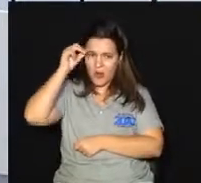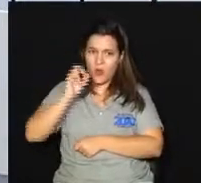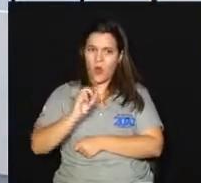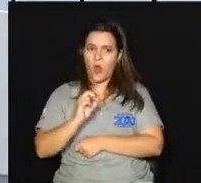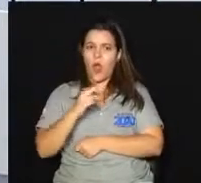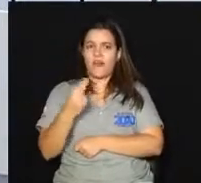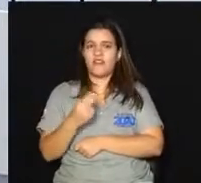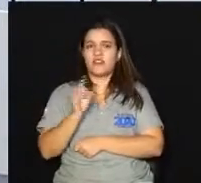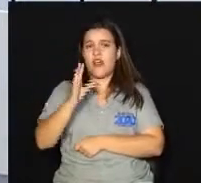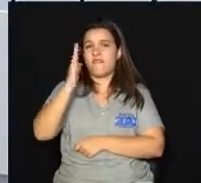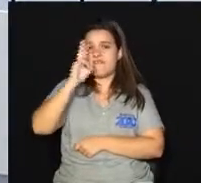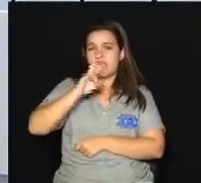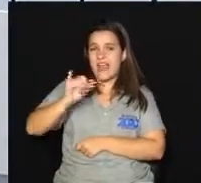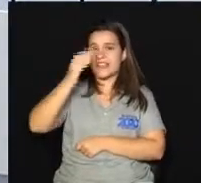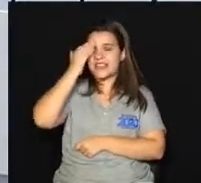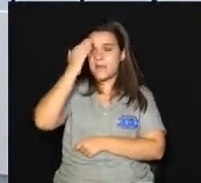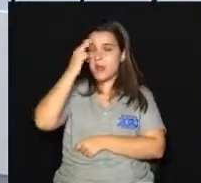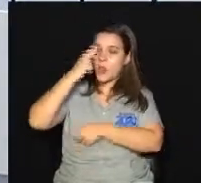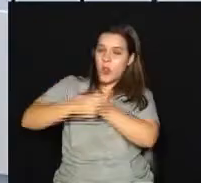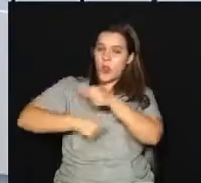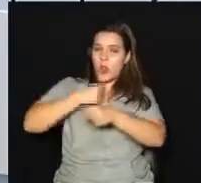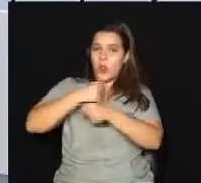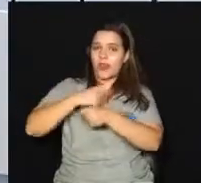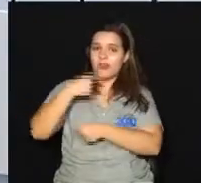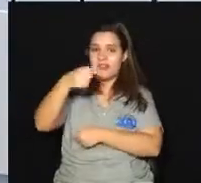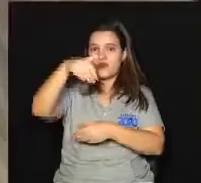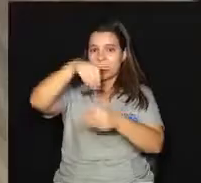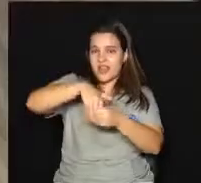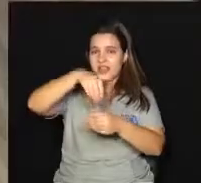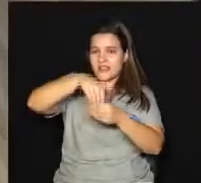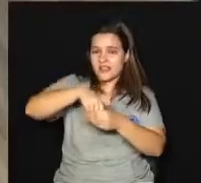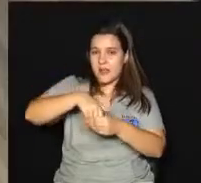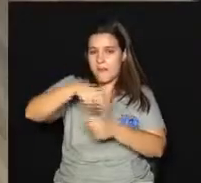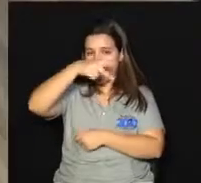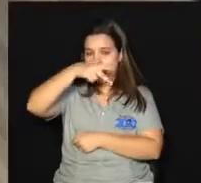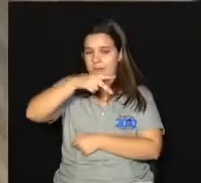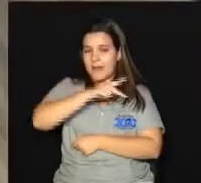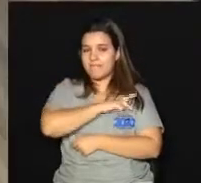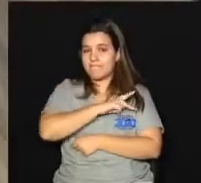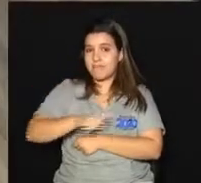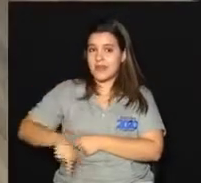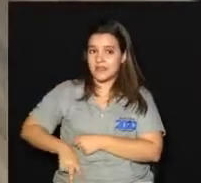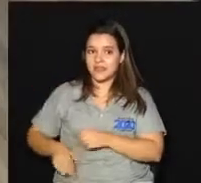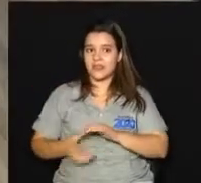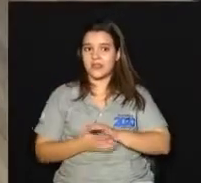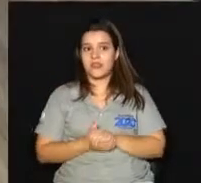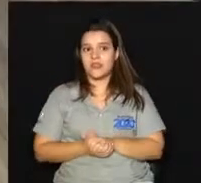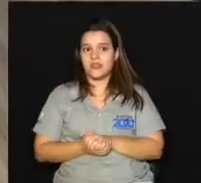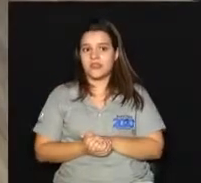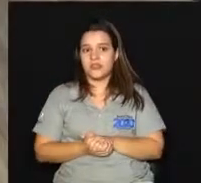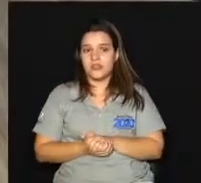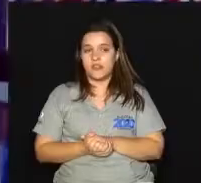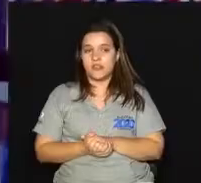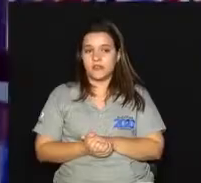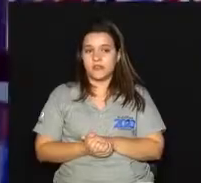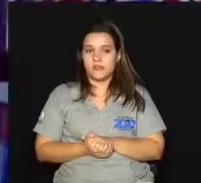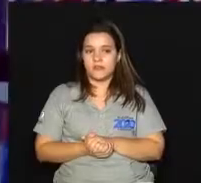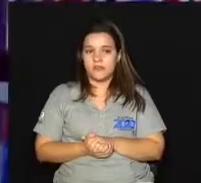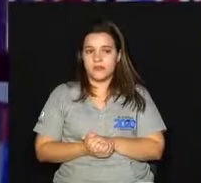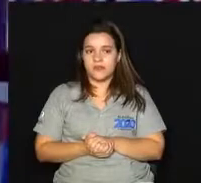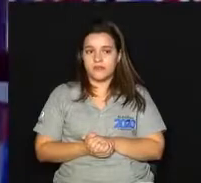isso a gente só vai ver daqui 2 anos ou nem daqui a 2 anos? Não, eu acho que